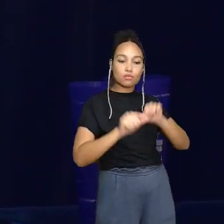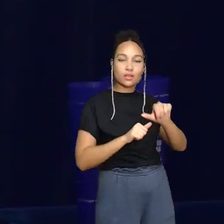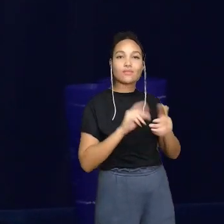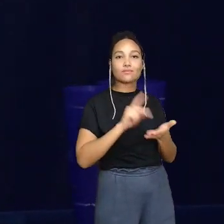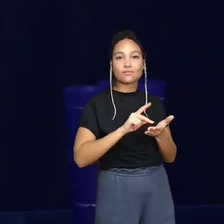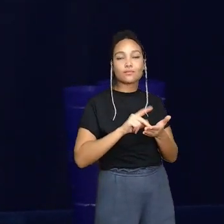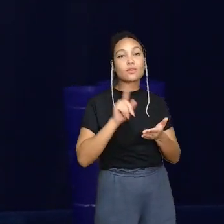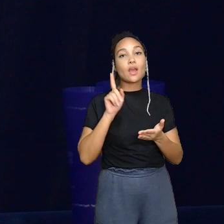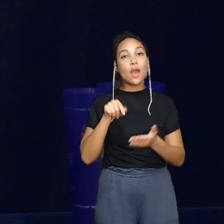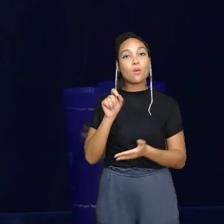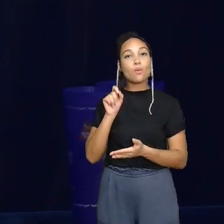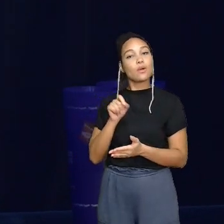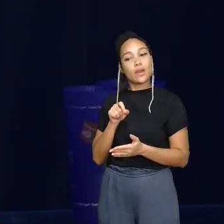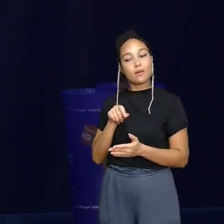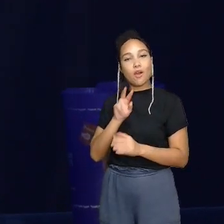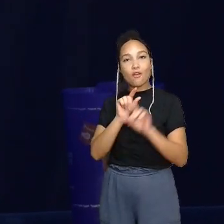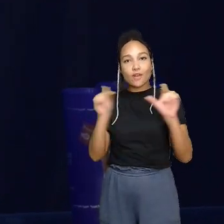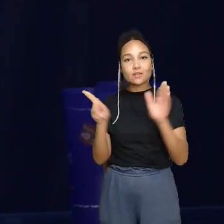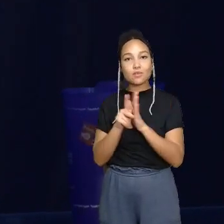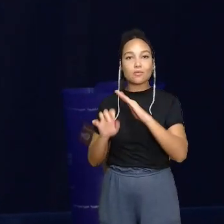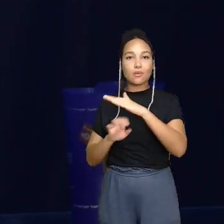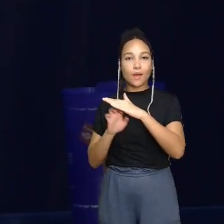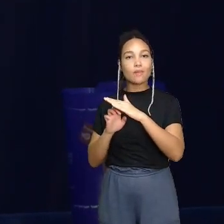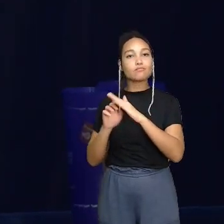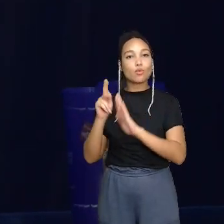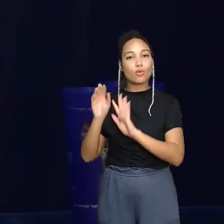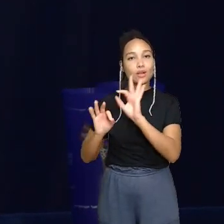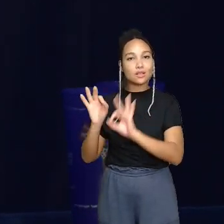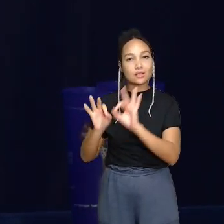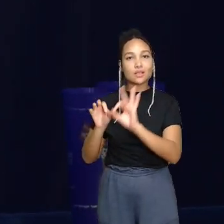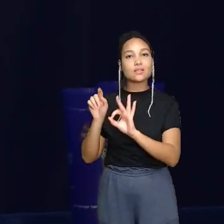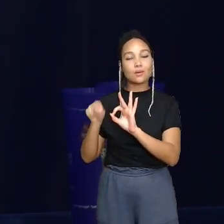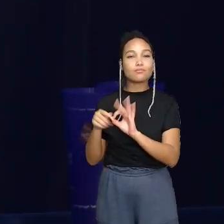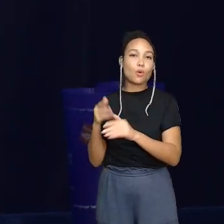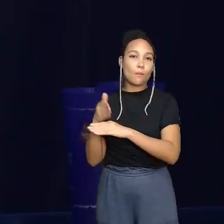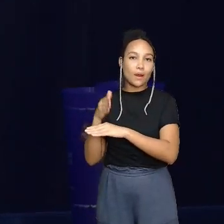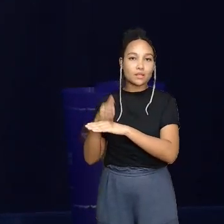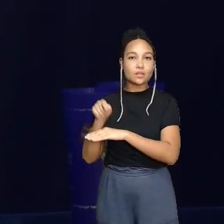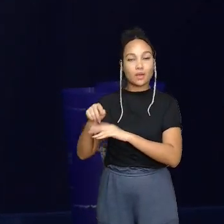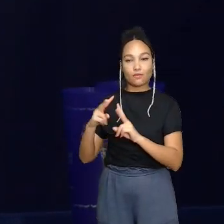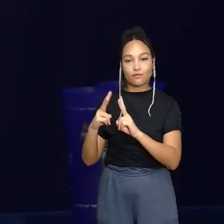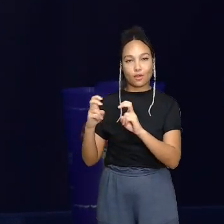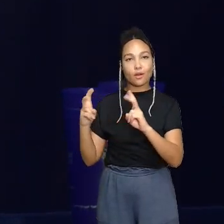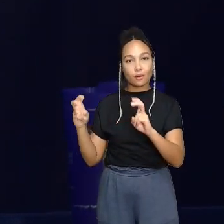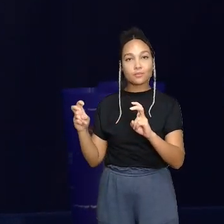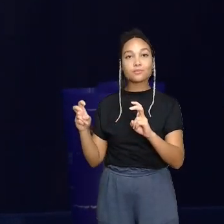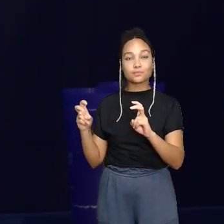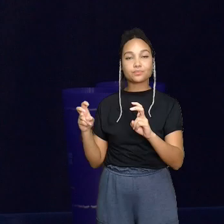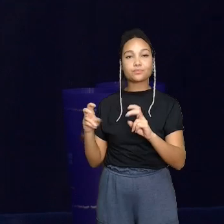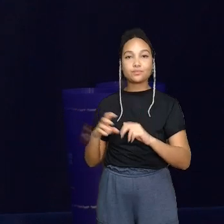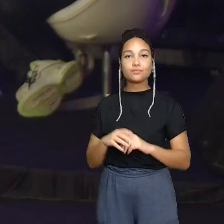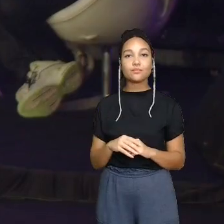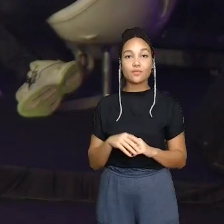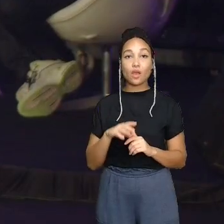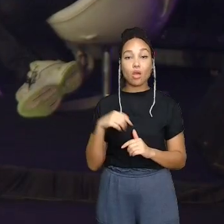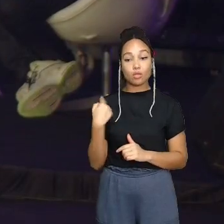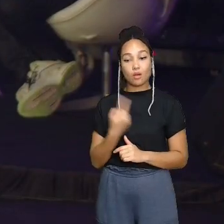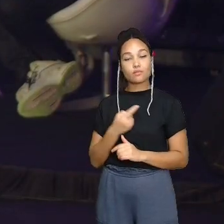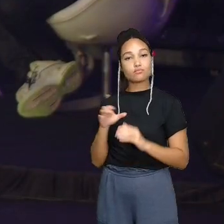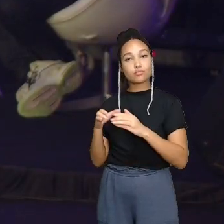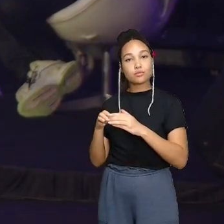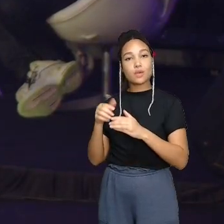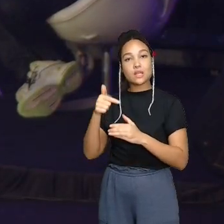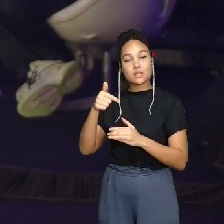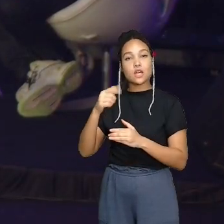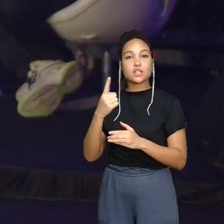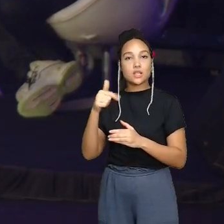faço parte, que se chama ICOM, Instituto Comunitário Grande Florianópolis. E nós, há 17 anos, promovemos o